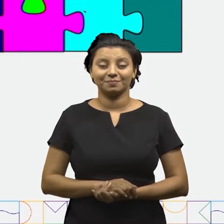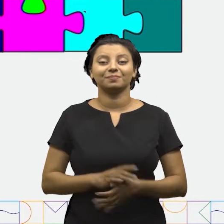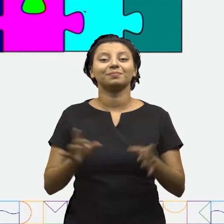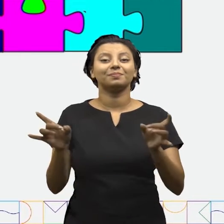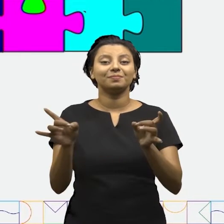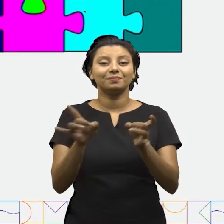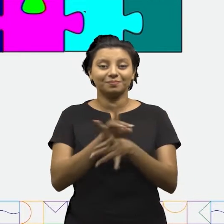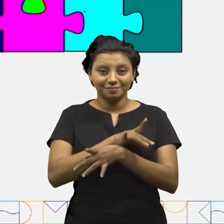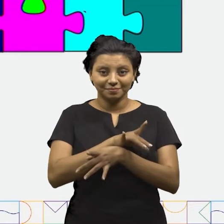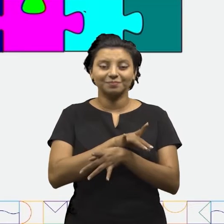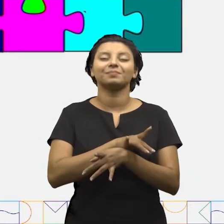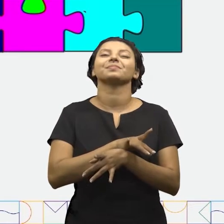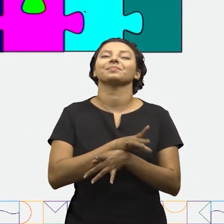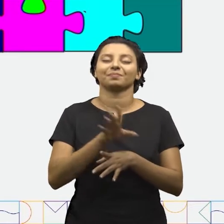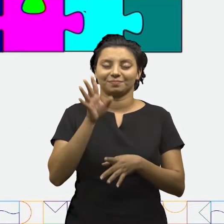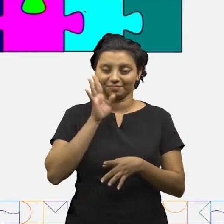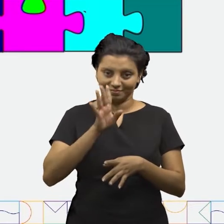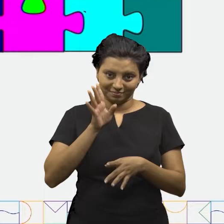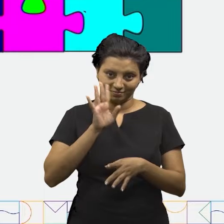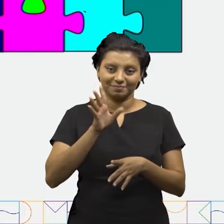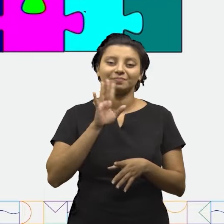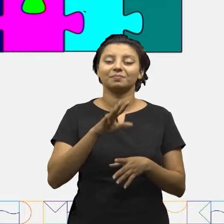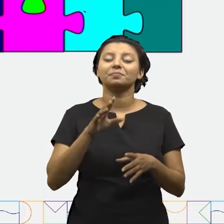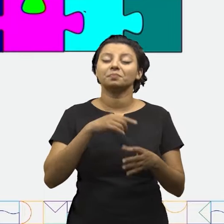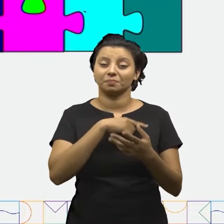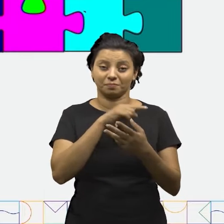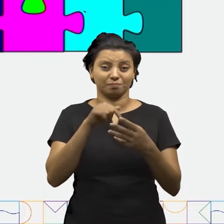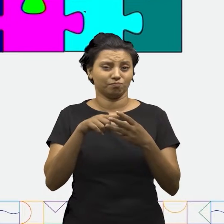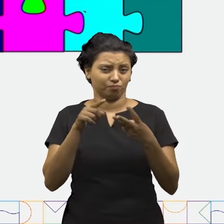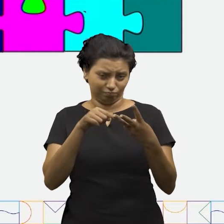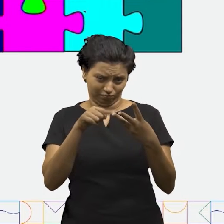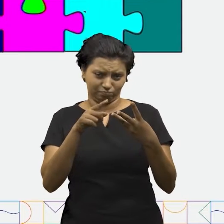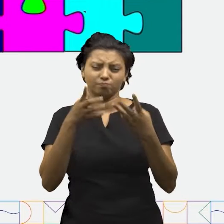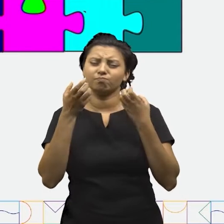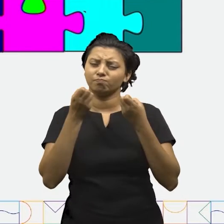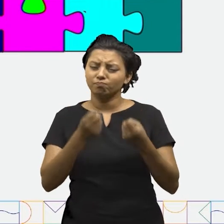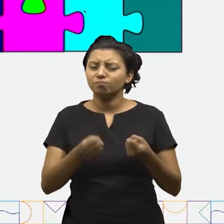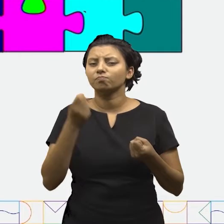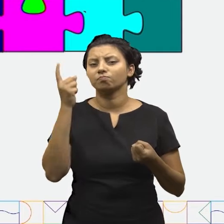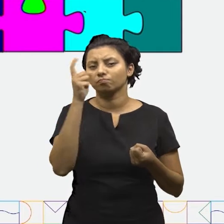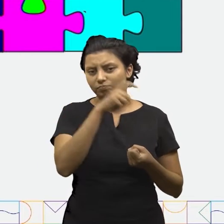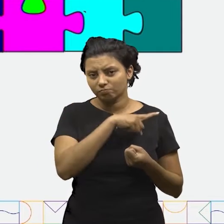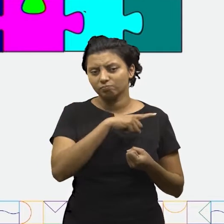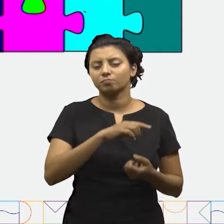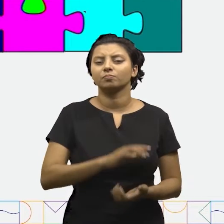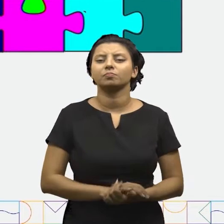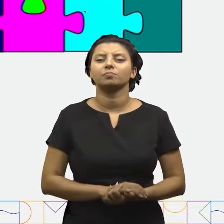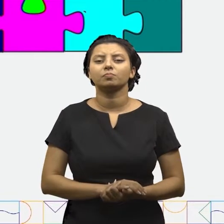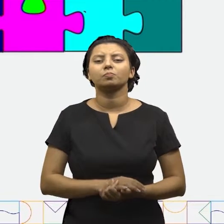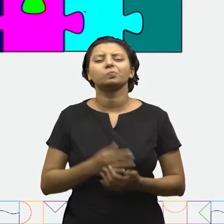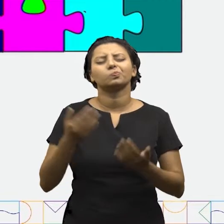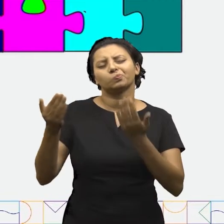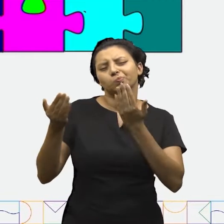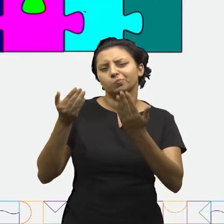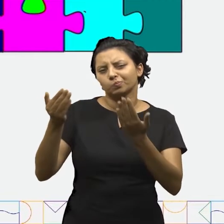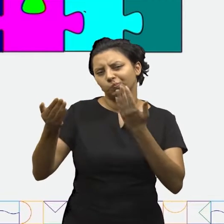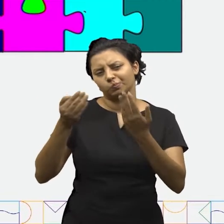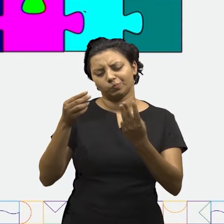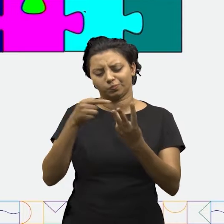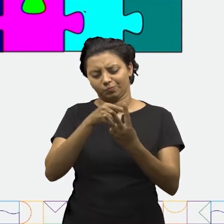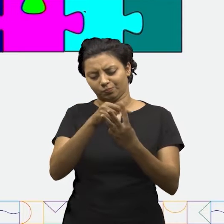acabando. Vamos lá e assim montamos o nosso quebra-cabeça de nível difícil. Comparando